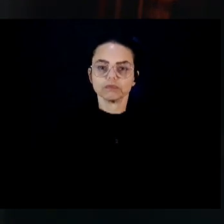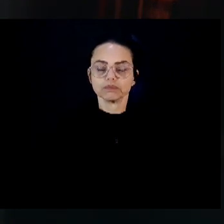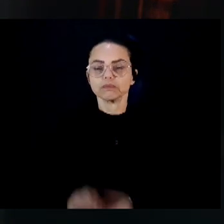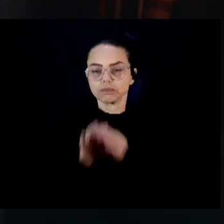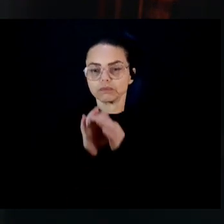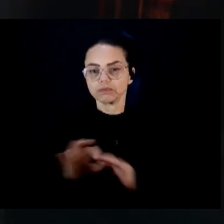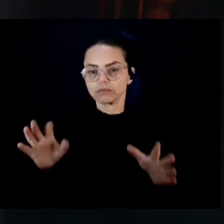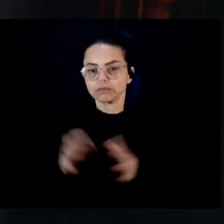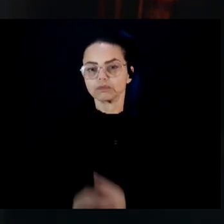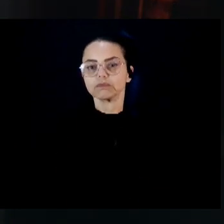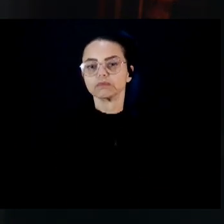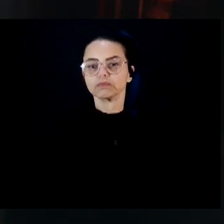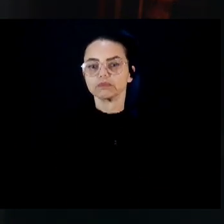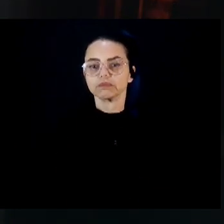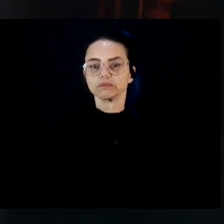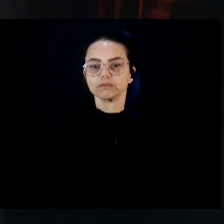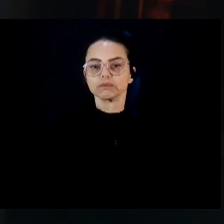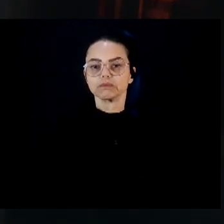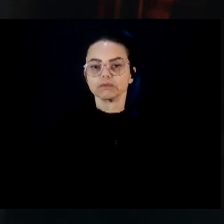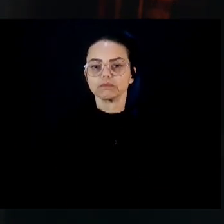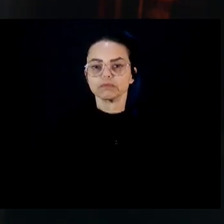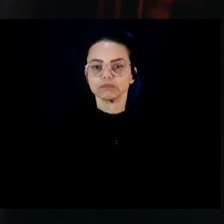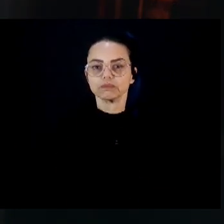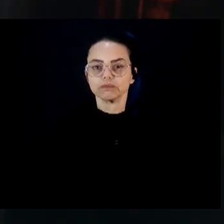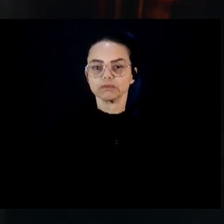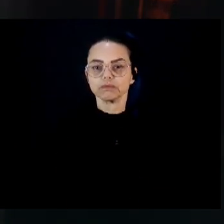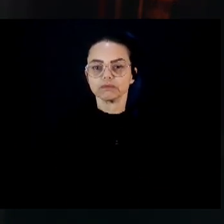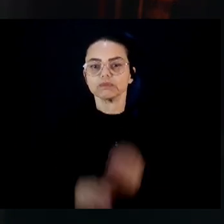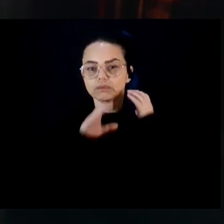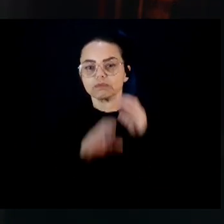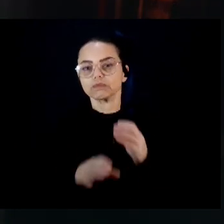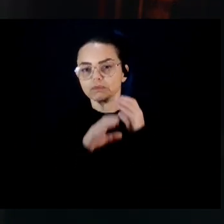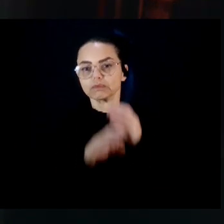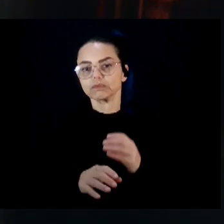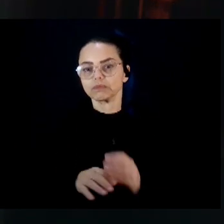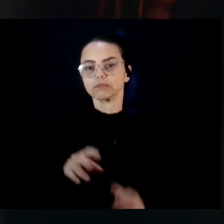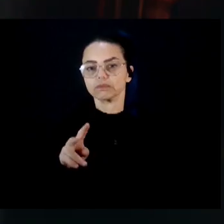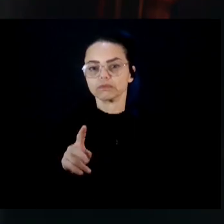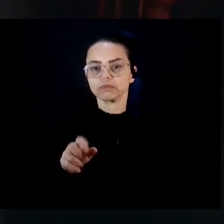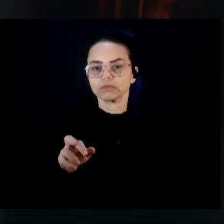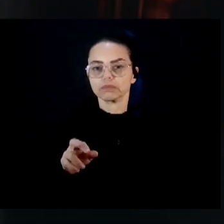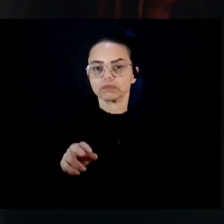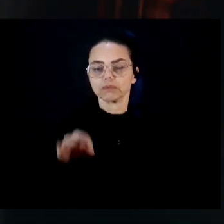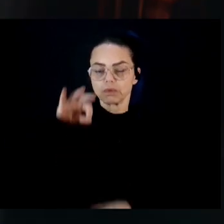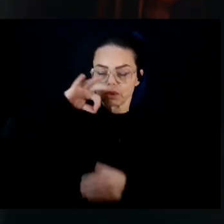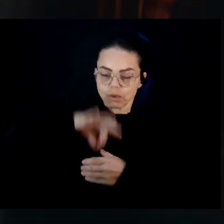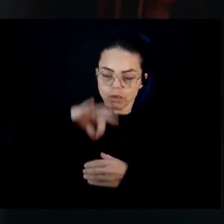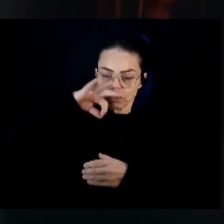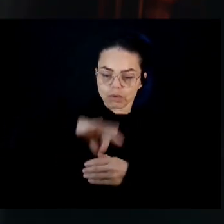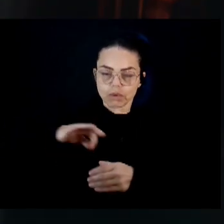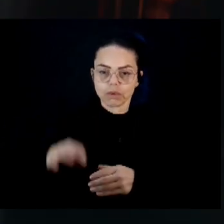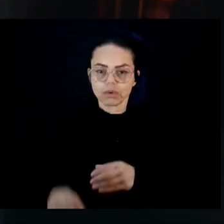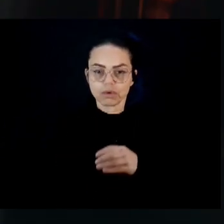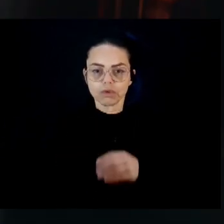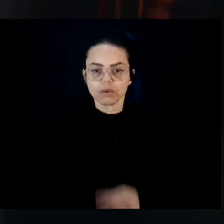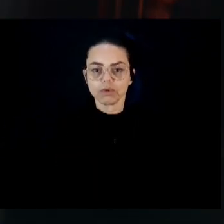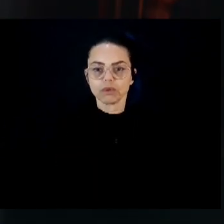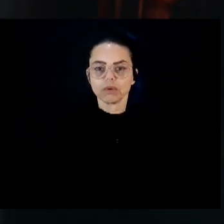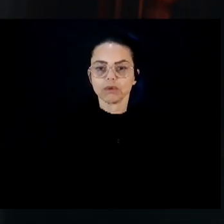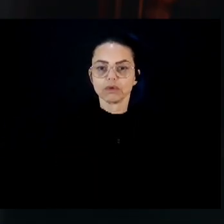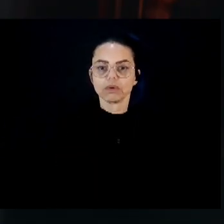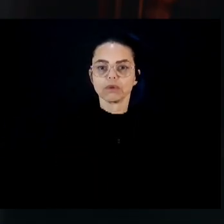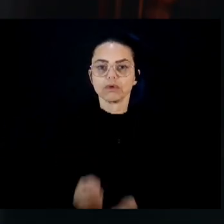que são os chamados suplementos herbais, né? Chás, gente, ou então fórmulas manipuladas à base